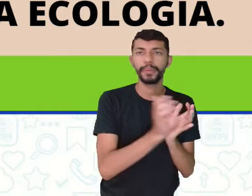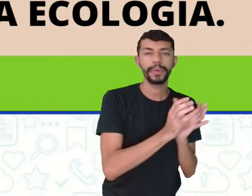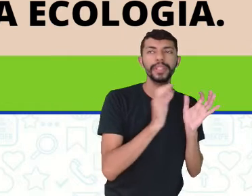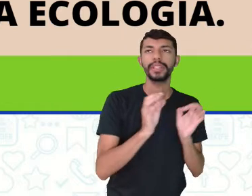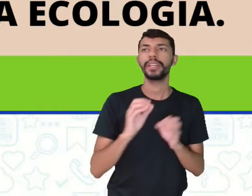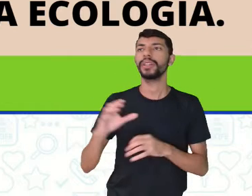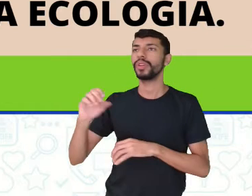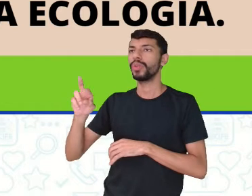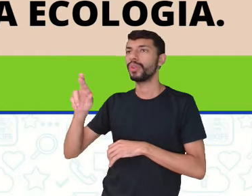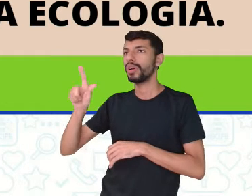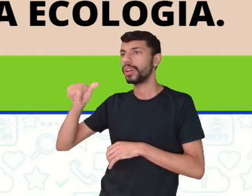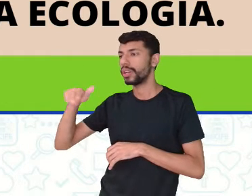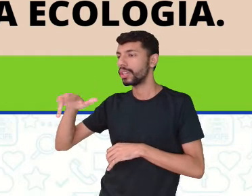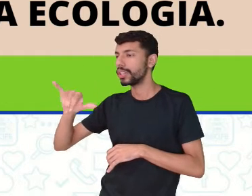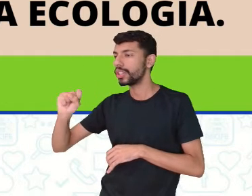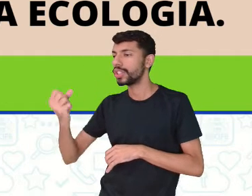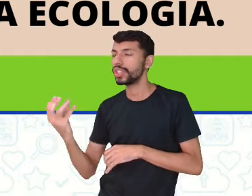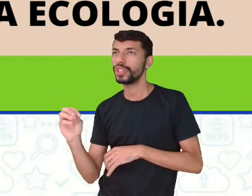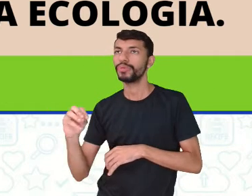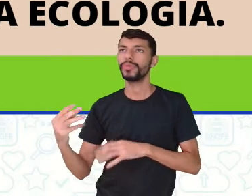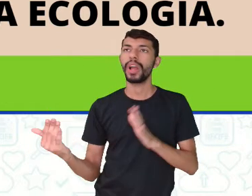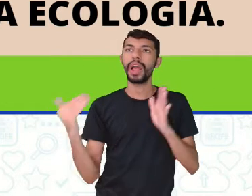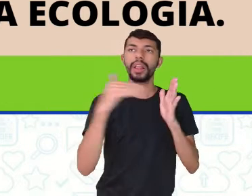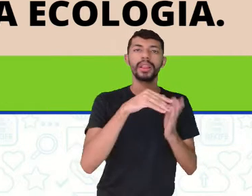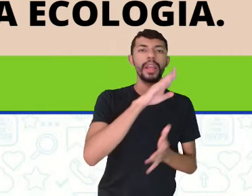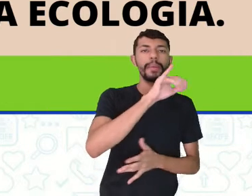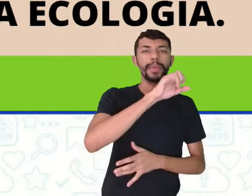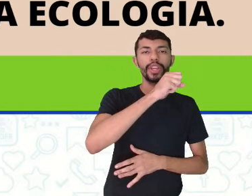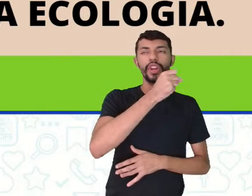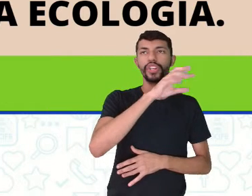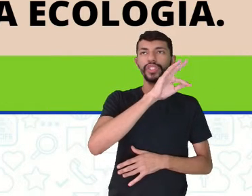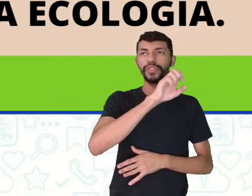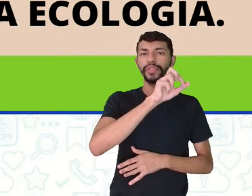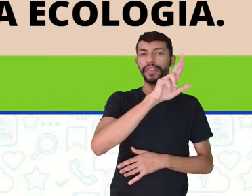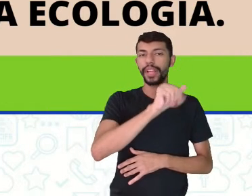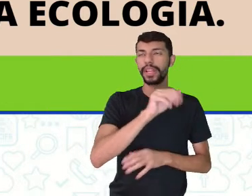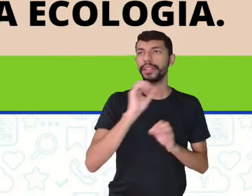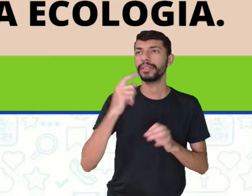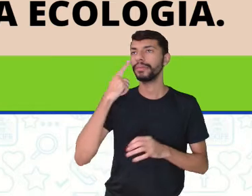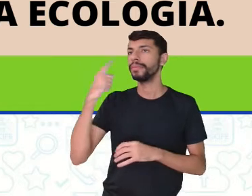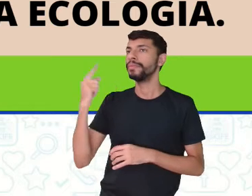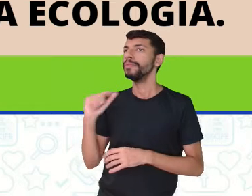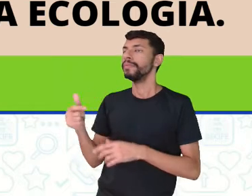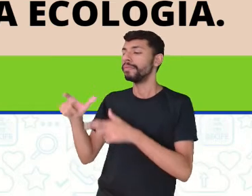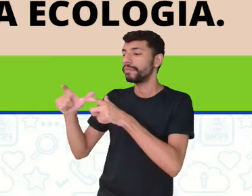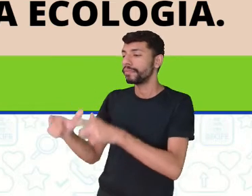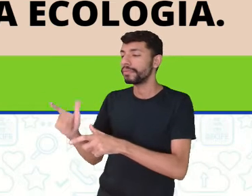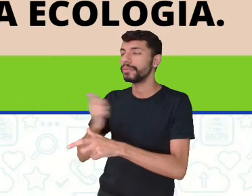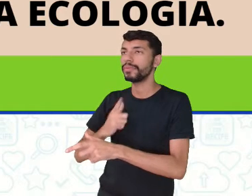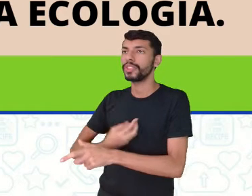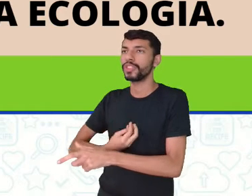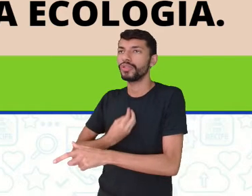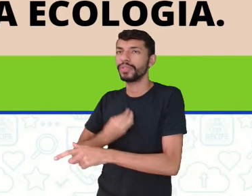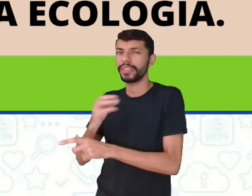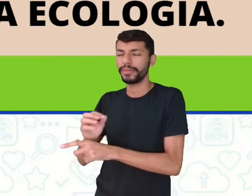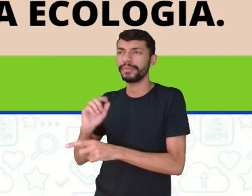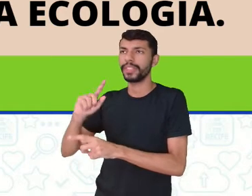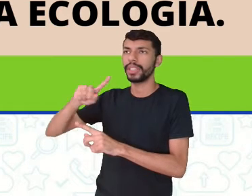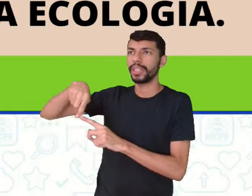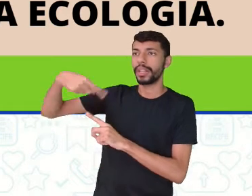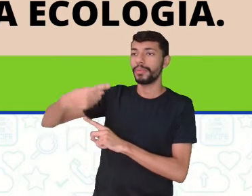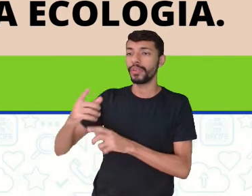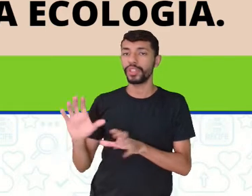organismo até a biosfera. Então, no ambiente tem o organismo, esses organismos vão formar